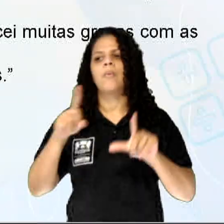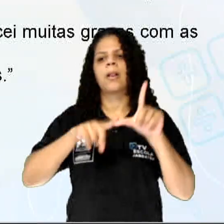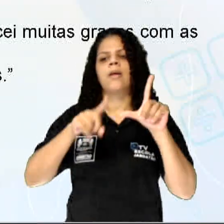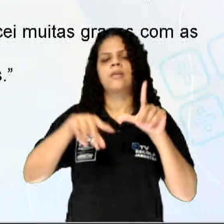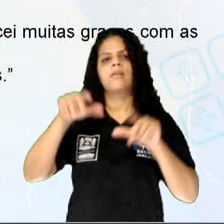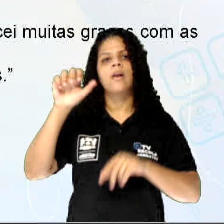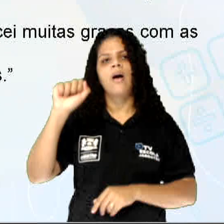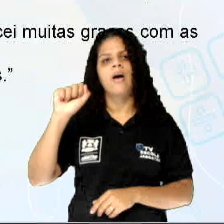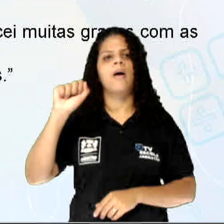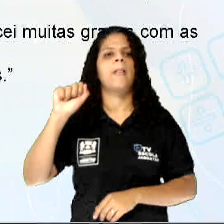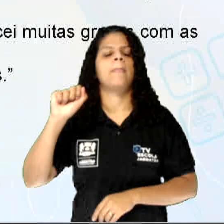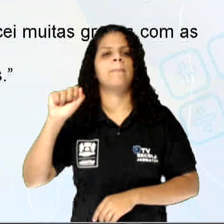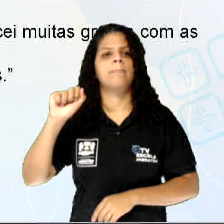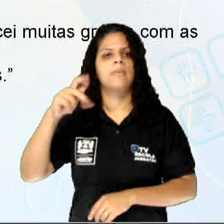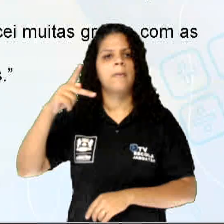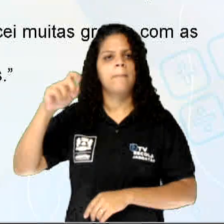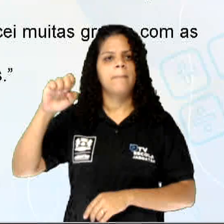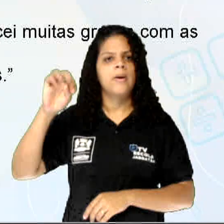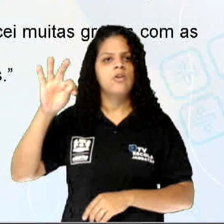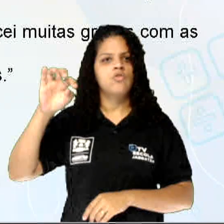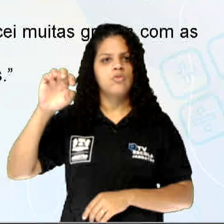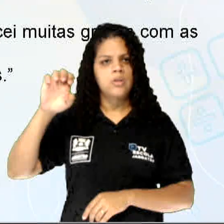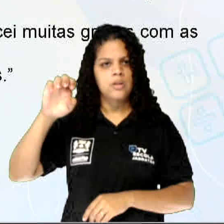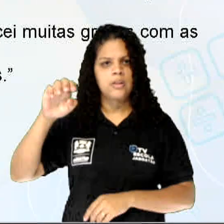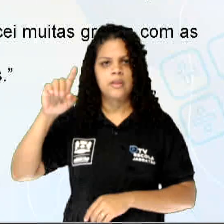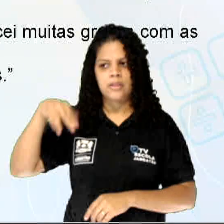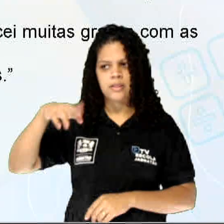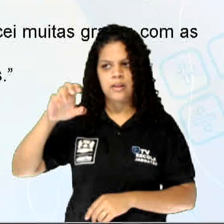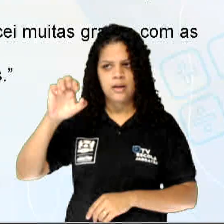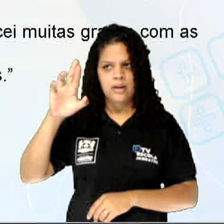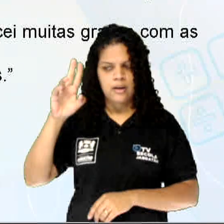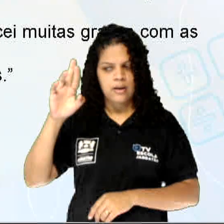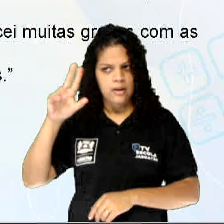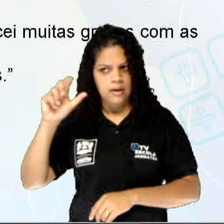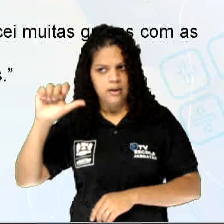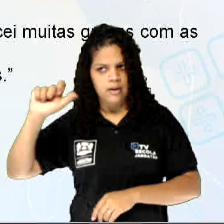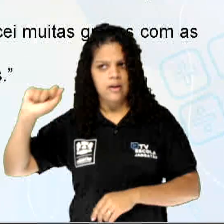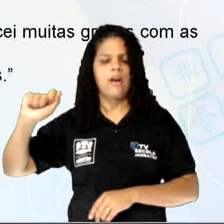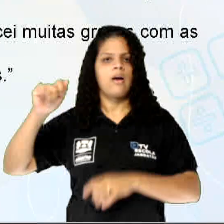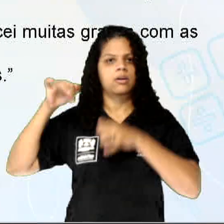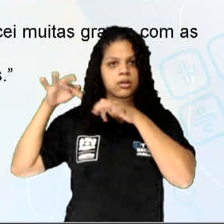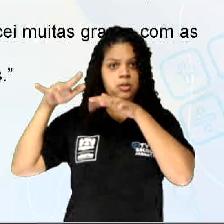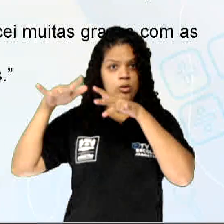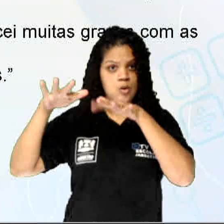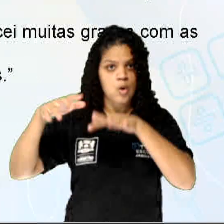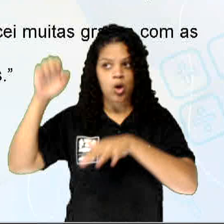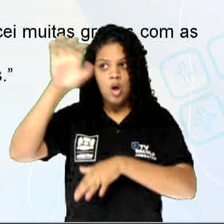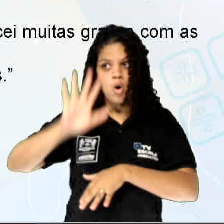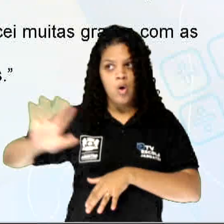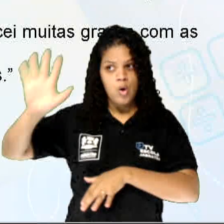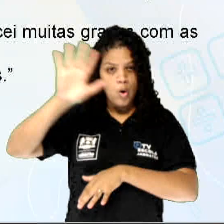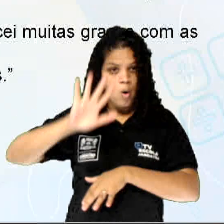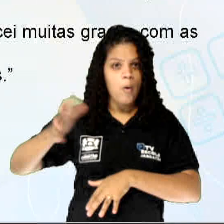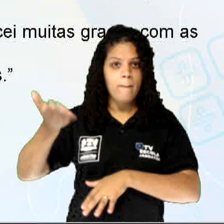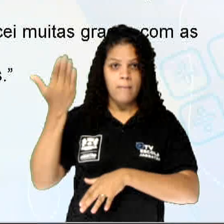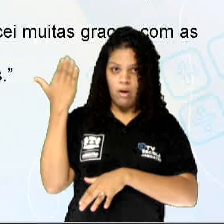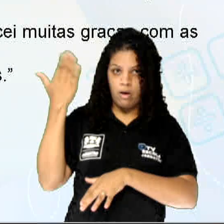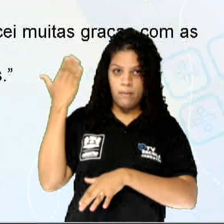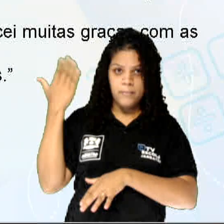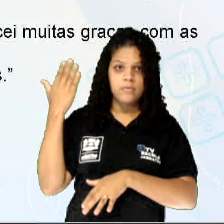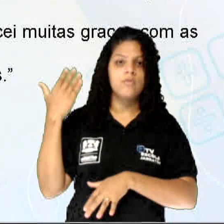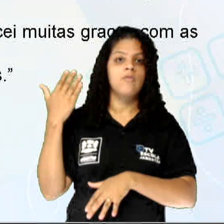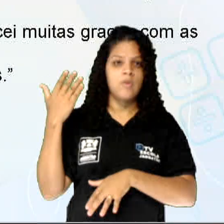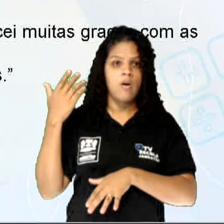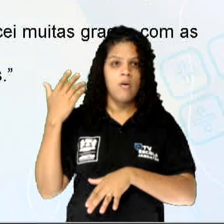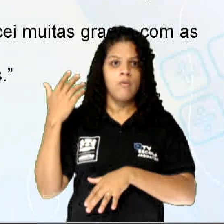A peste negra ou peste bubônica que assolou a Europa medieval era uma praga transmitida aos humanos